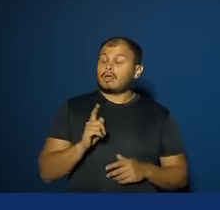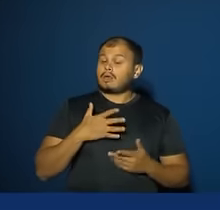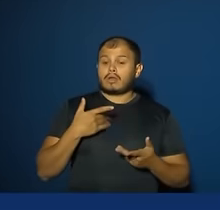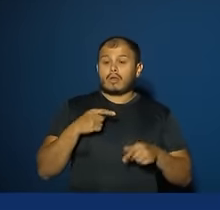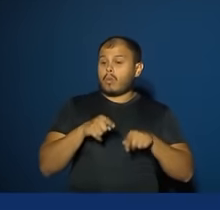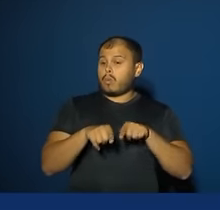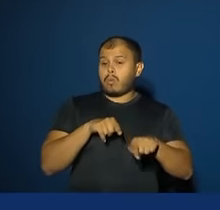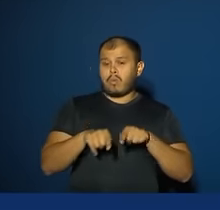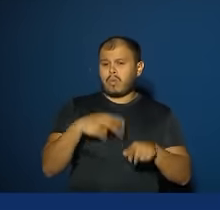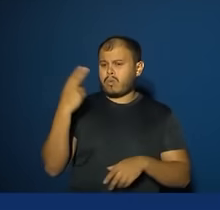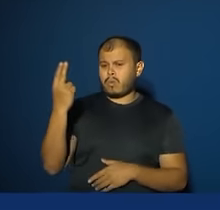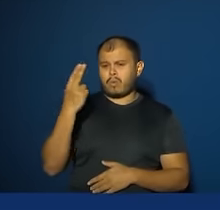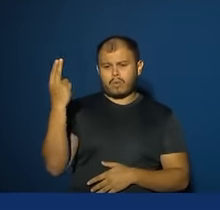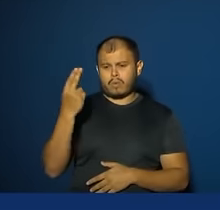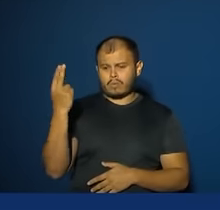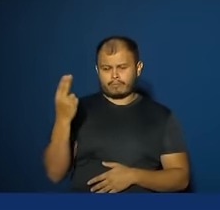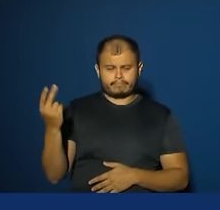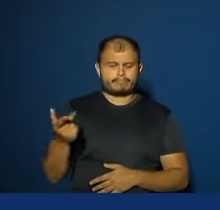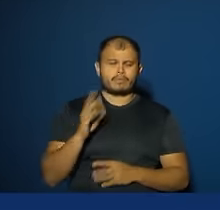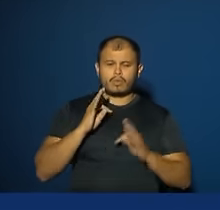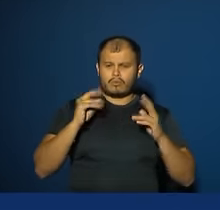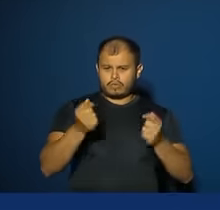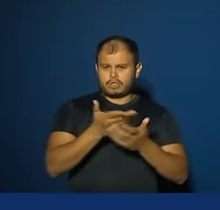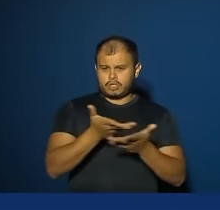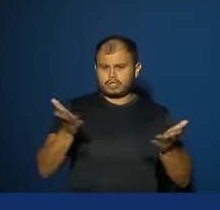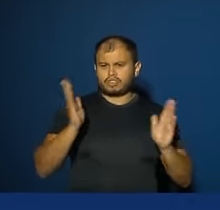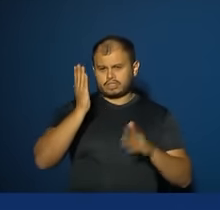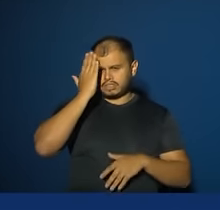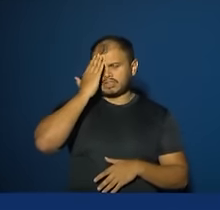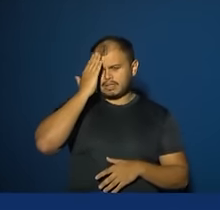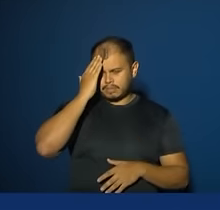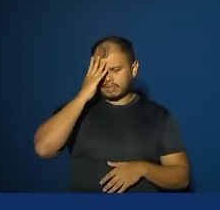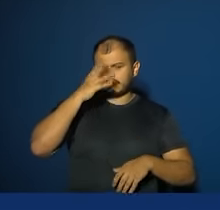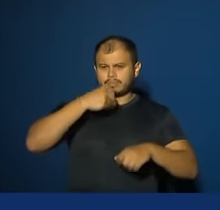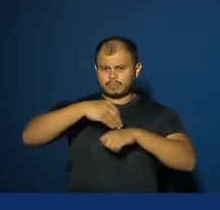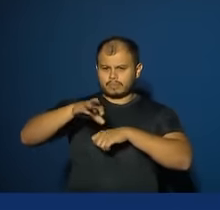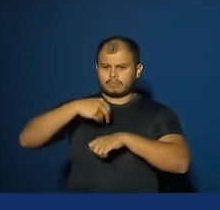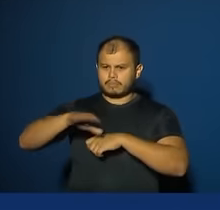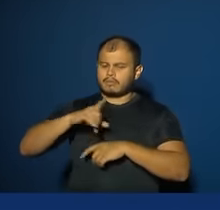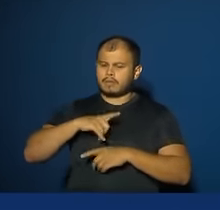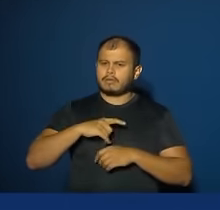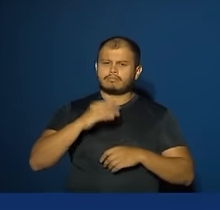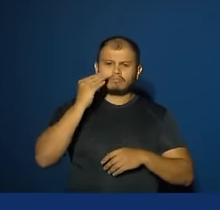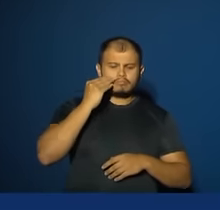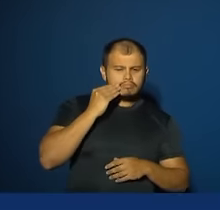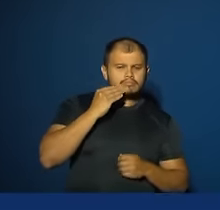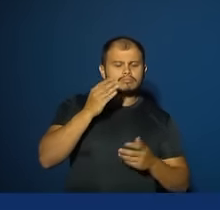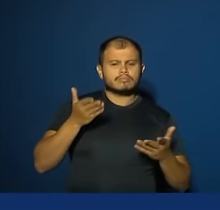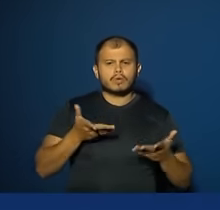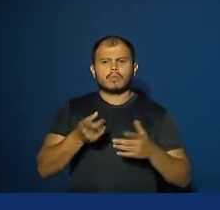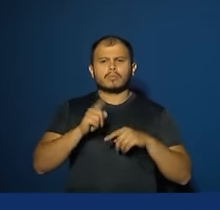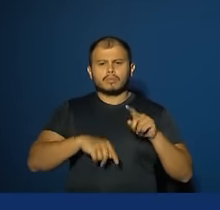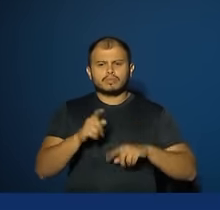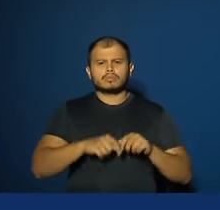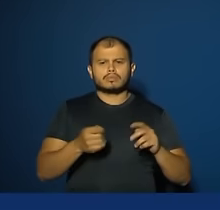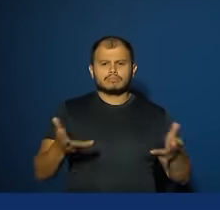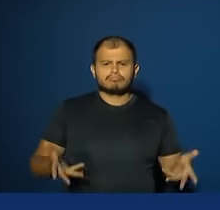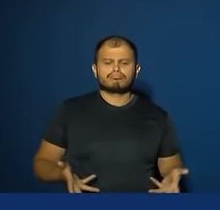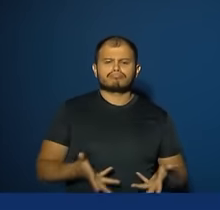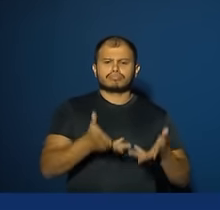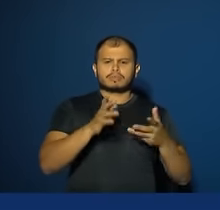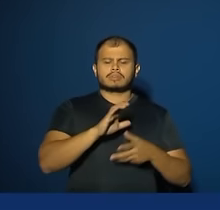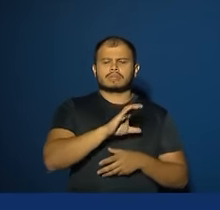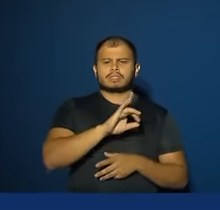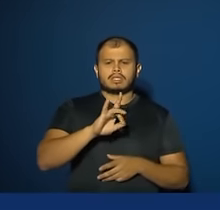como competir, né? Eu acho que todos vocês aqui receberam um call dos assessores para alocar numa debênture incentivada, num produto incentivado pagando